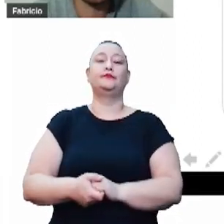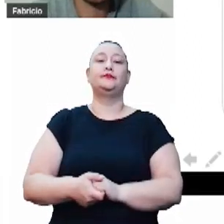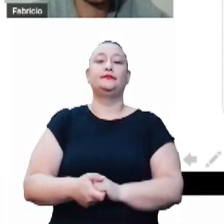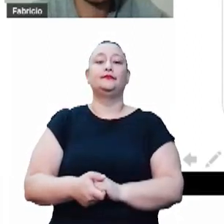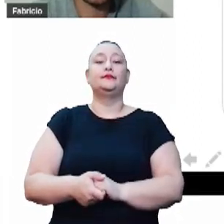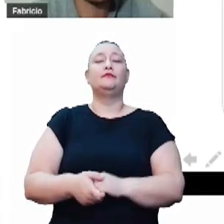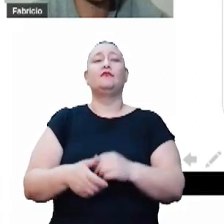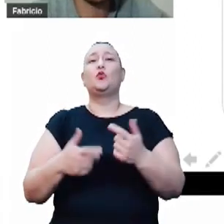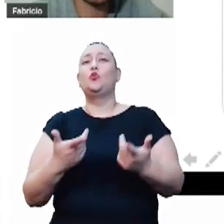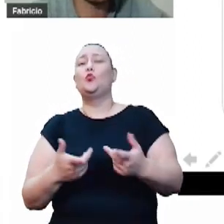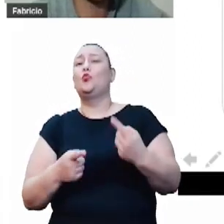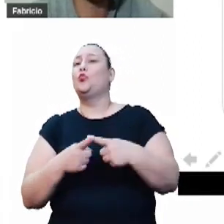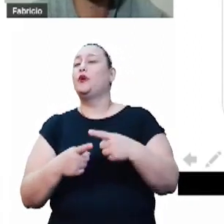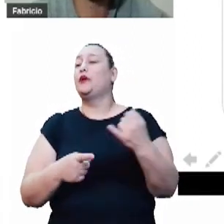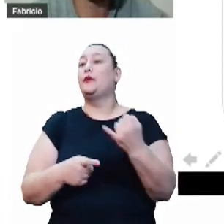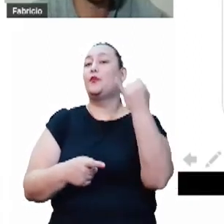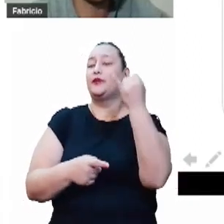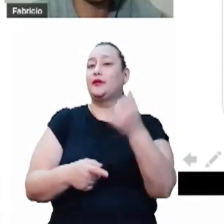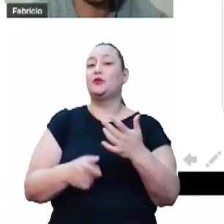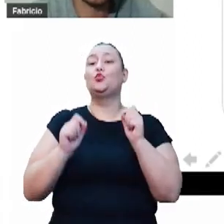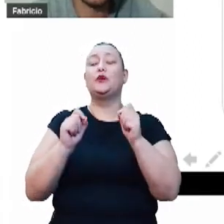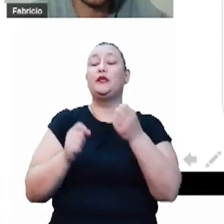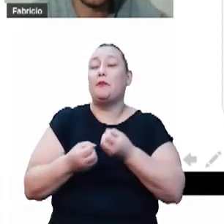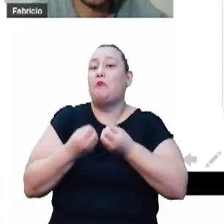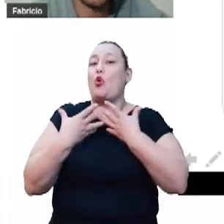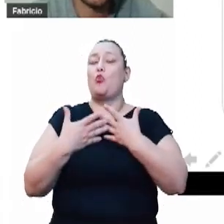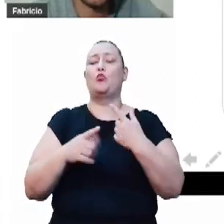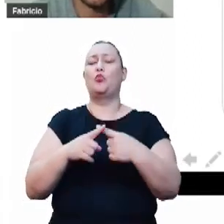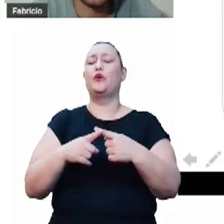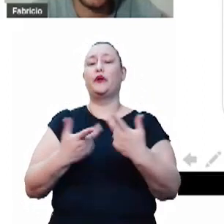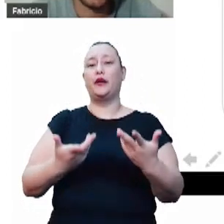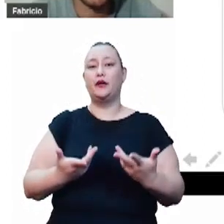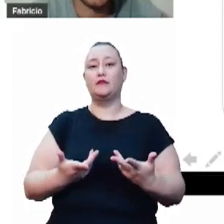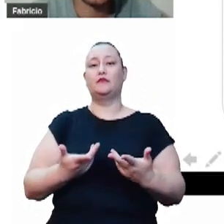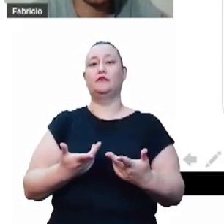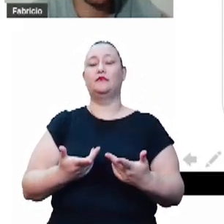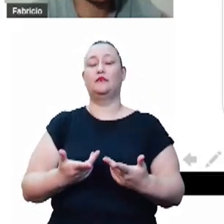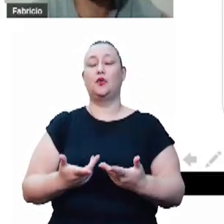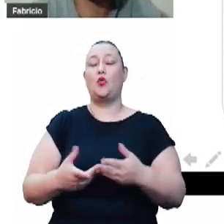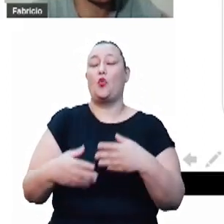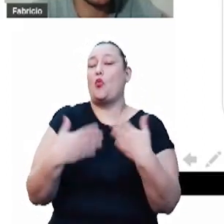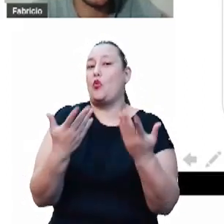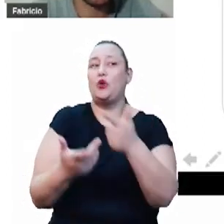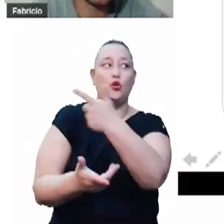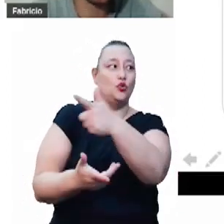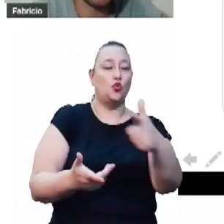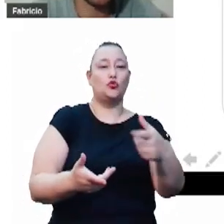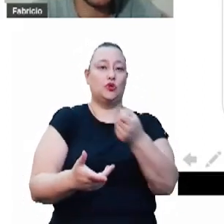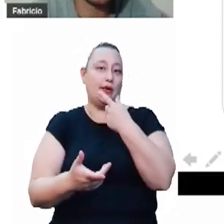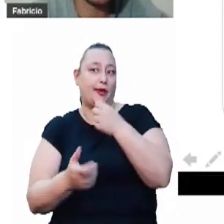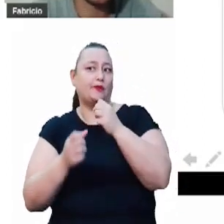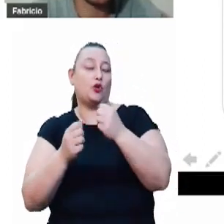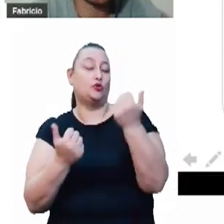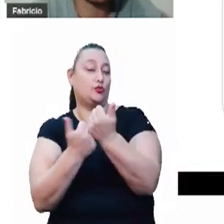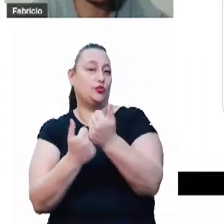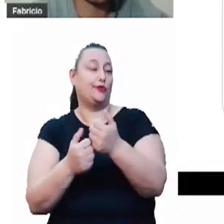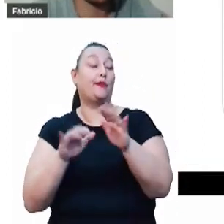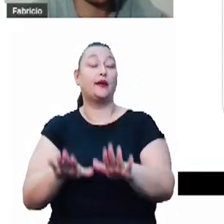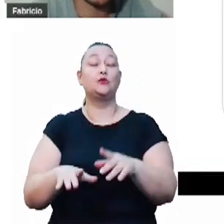E quais são as vantagens de aplicar a toxina botulínica em relação a outros medicamentos que podem agir